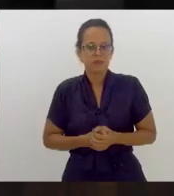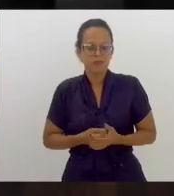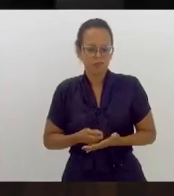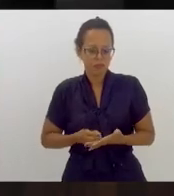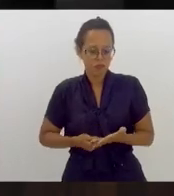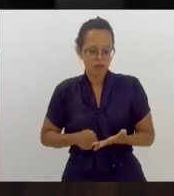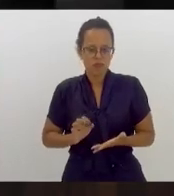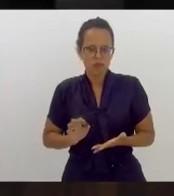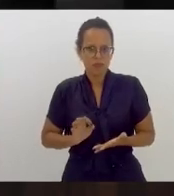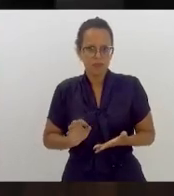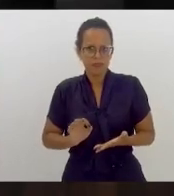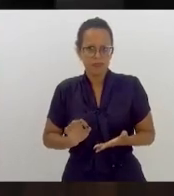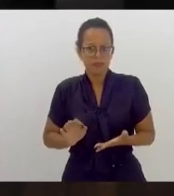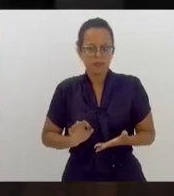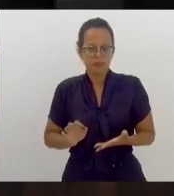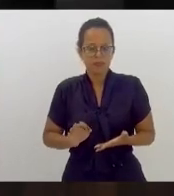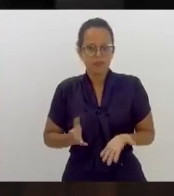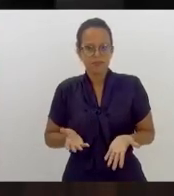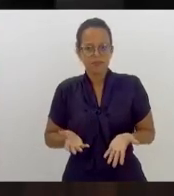Bem,